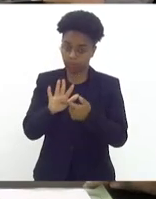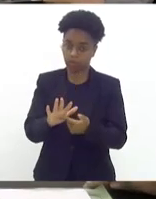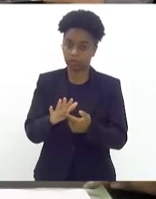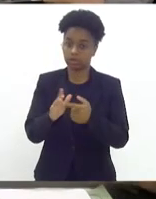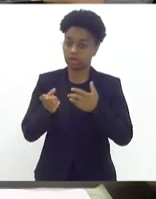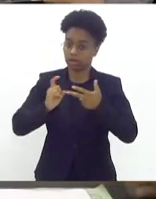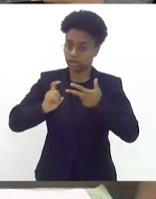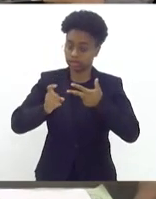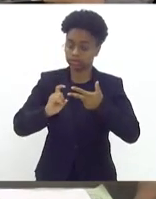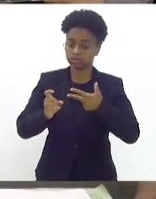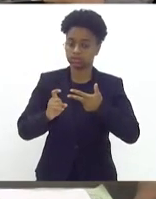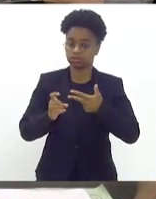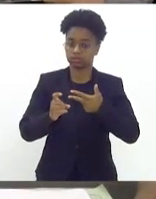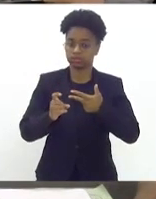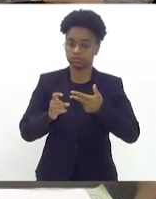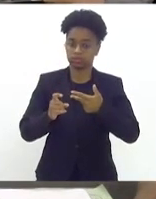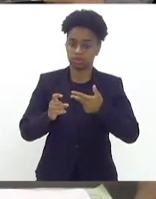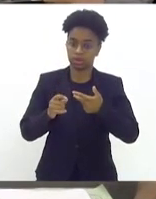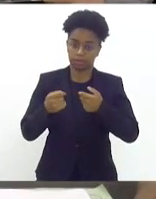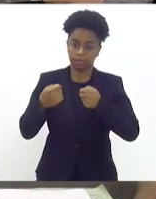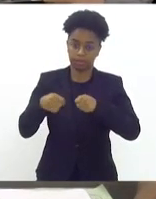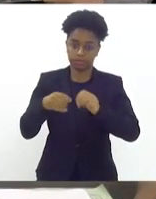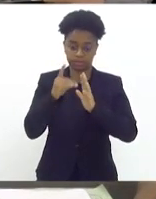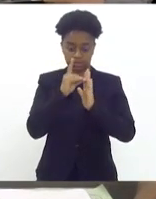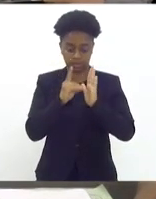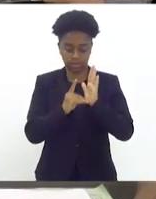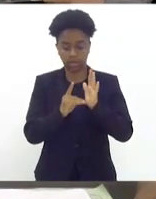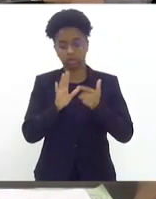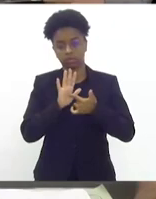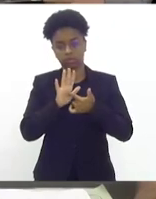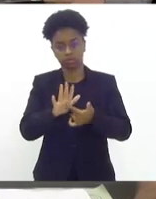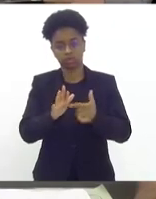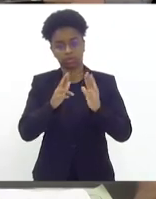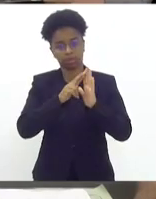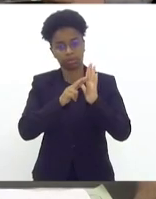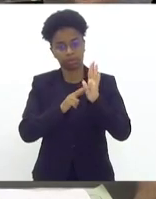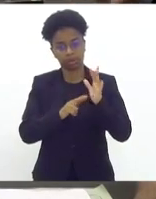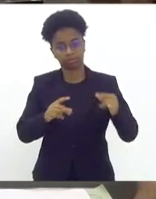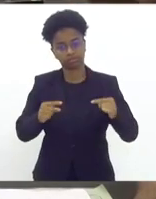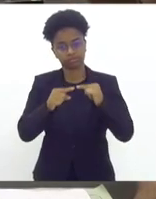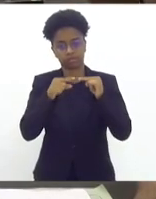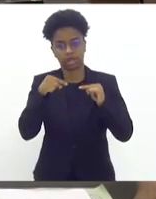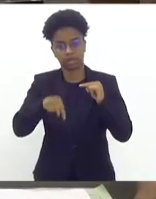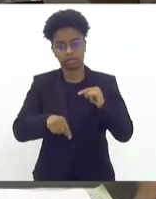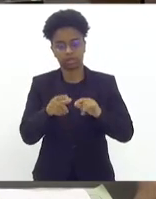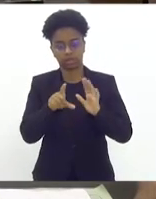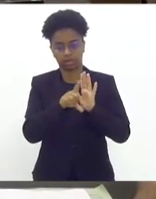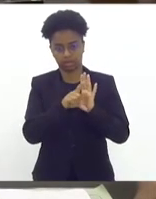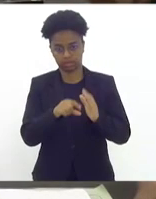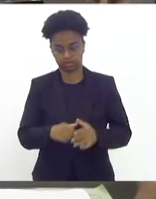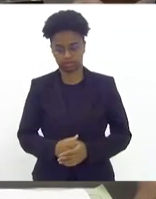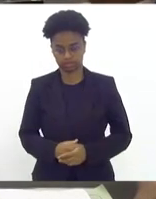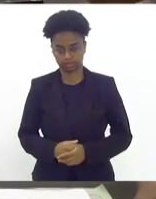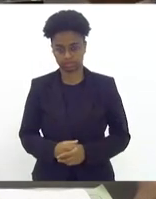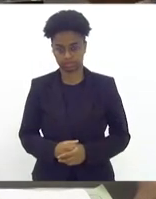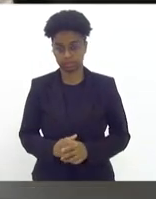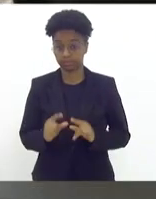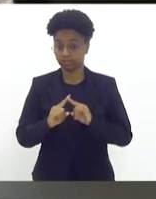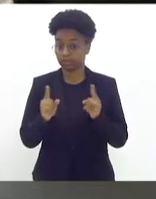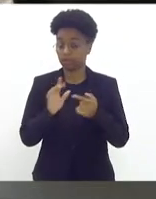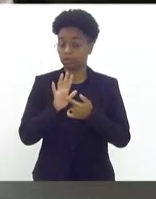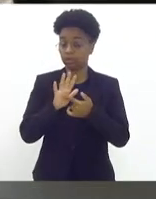Poder Executivo deverá, por decreto, regulamentar a presente lei, né? E aí fala que, inclusive, em